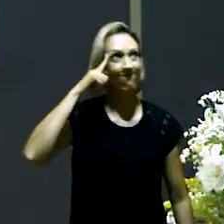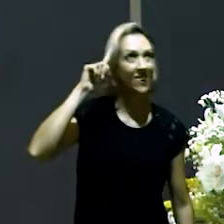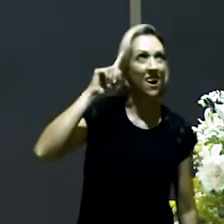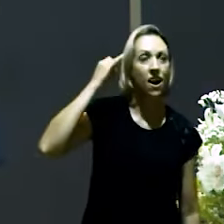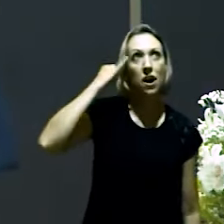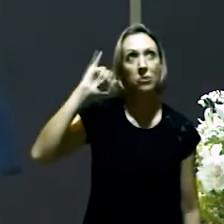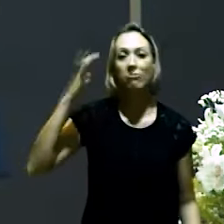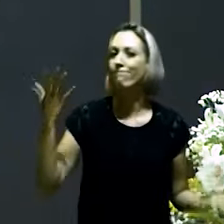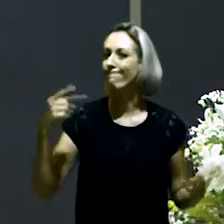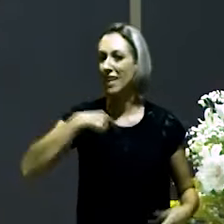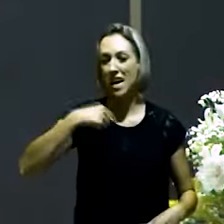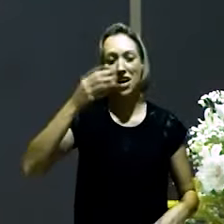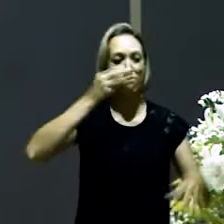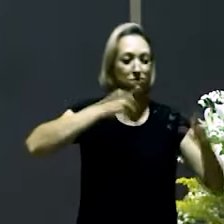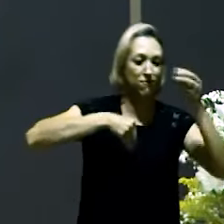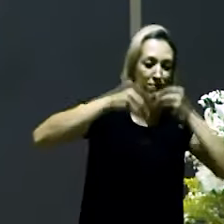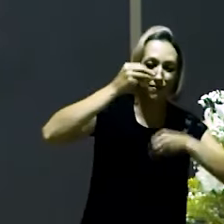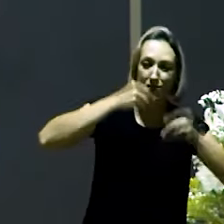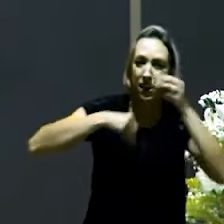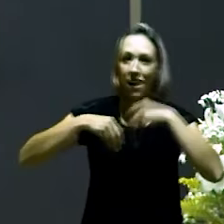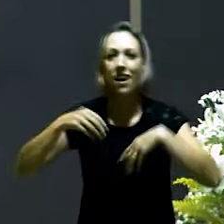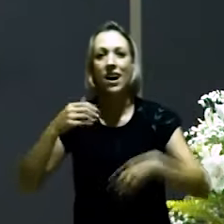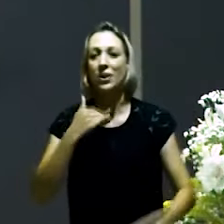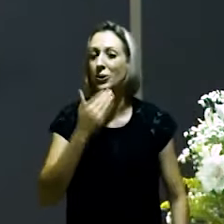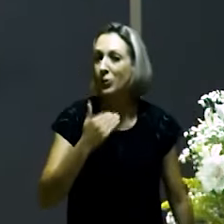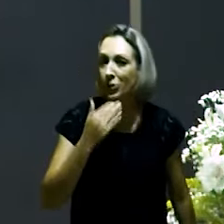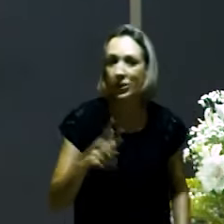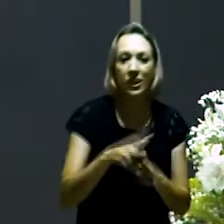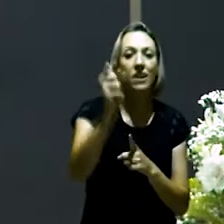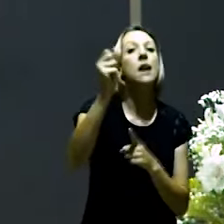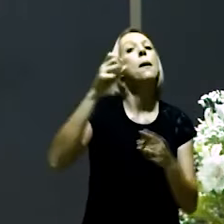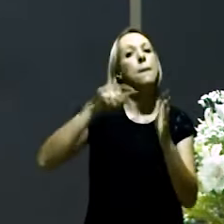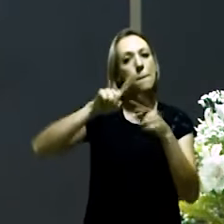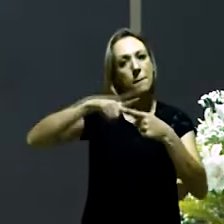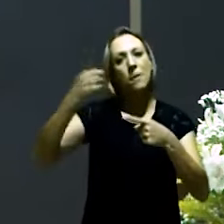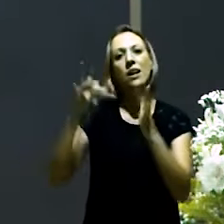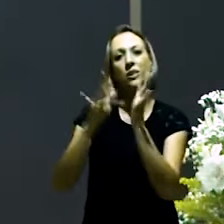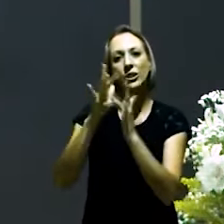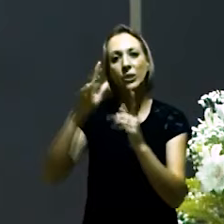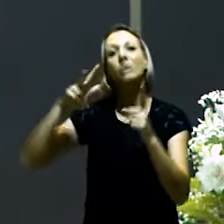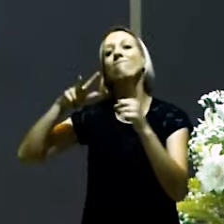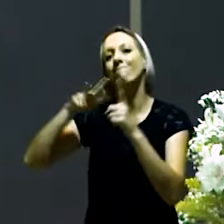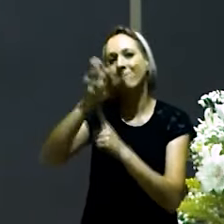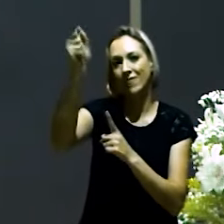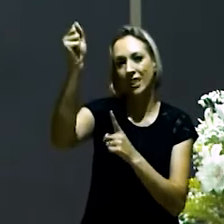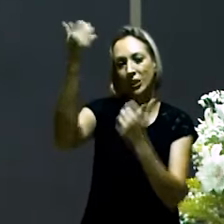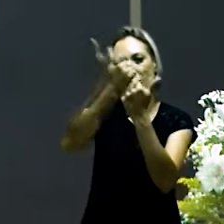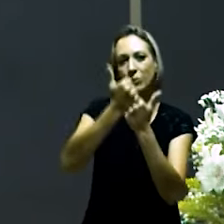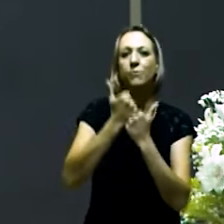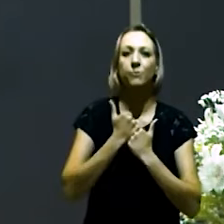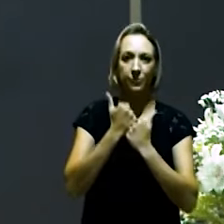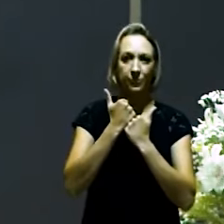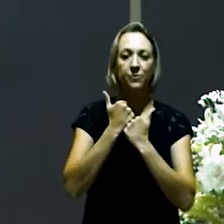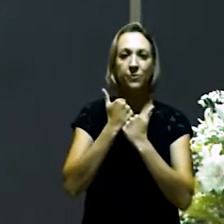efeitos daquilo que nós jamais poderíamos anular nas nossas vidas. Por isso o texto diz que nós fomos vivificados, e aquilo que